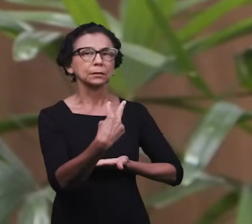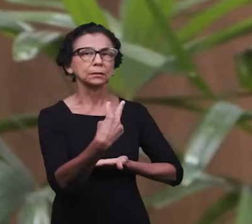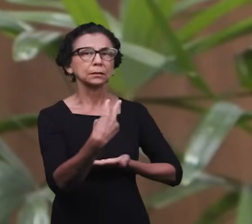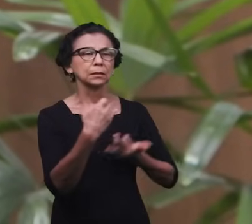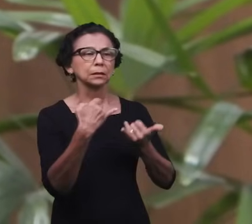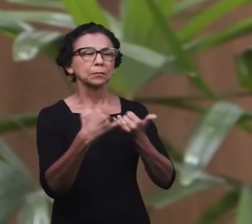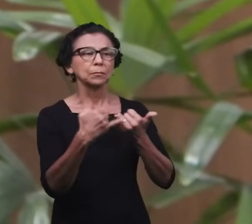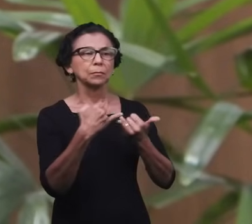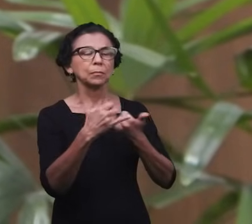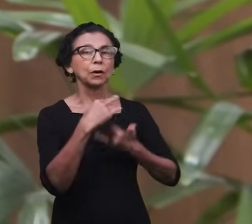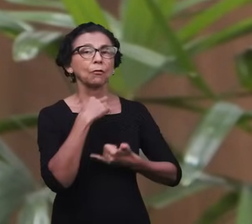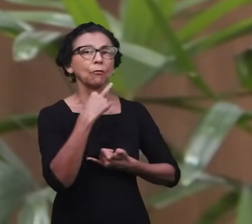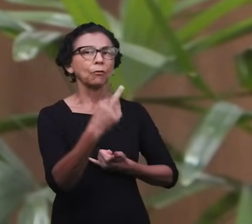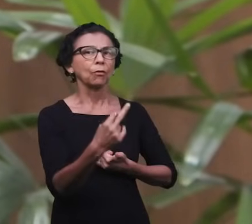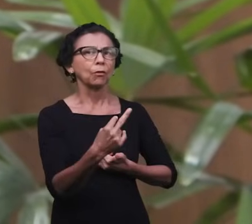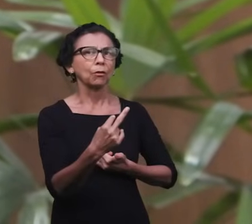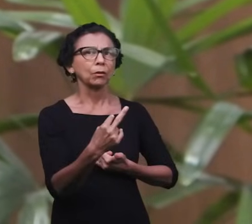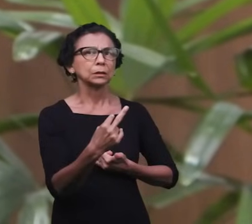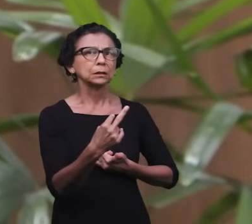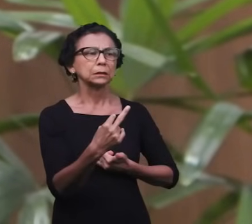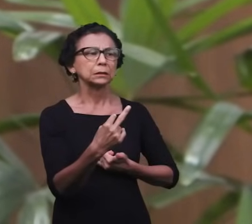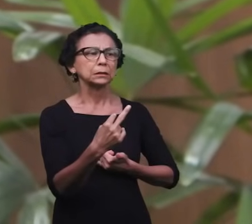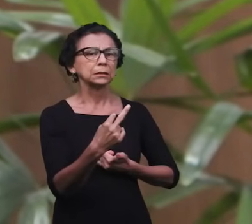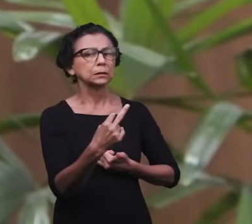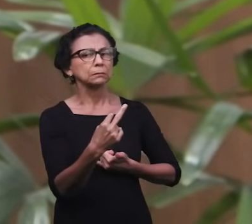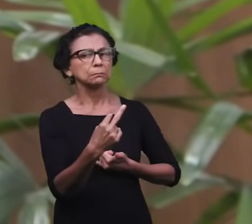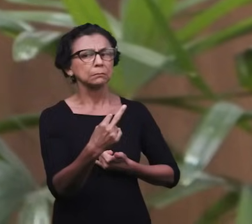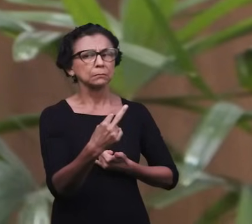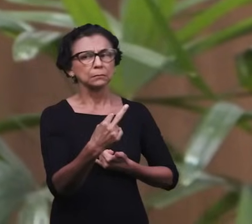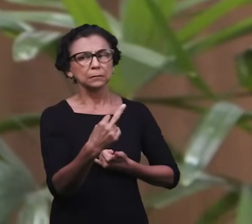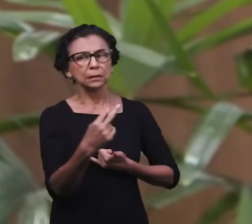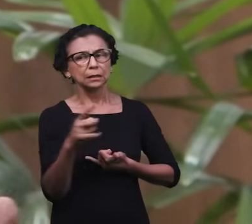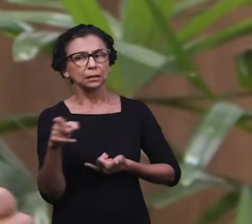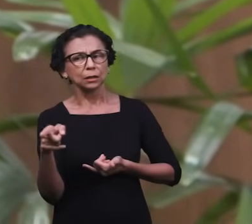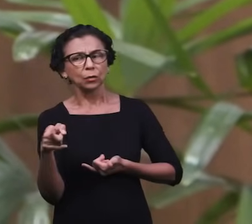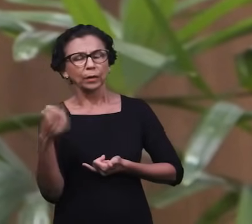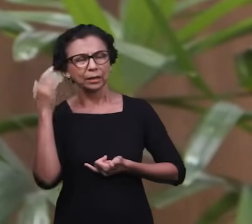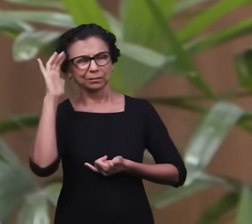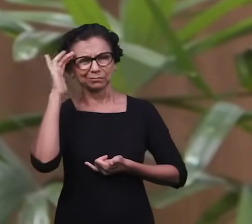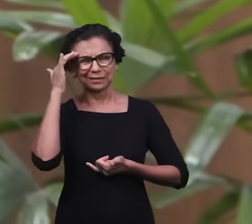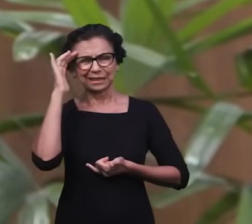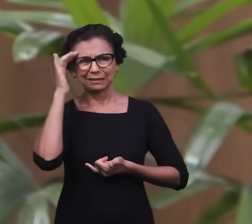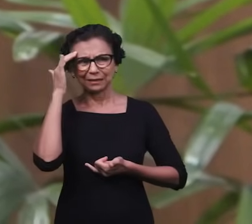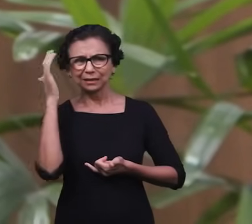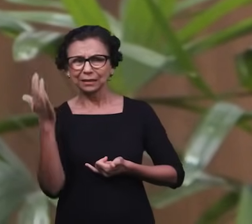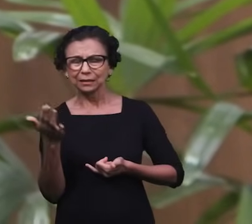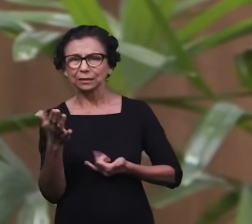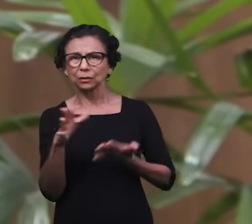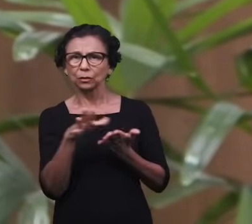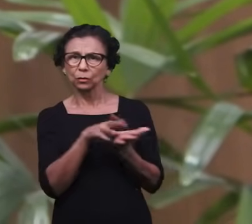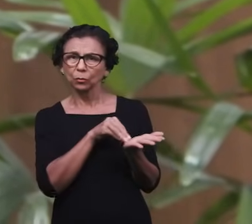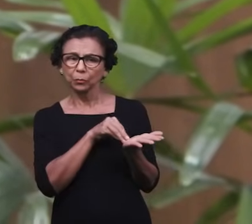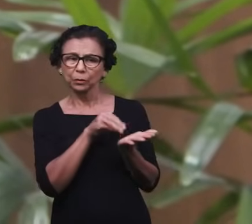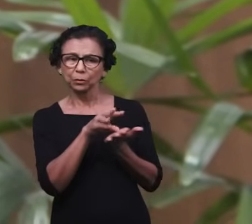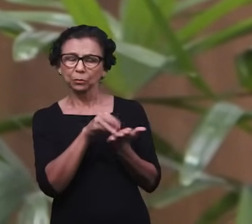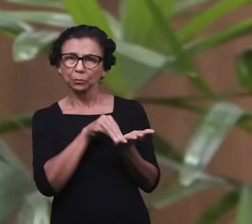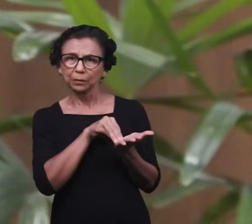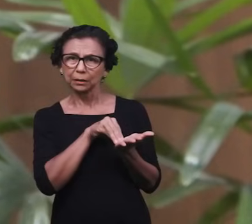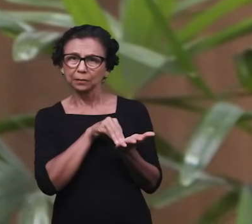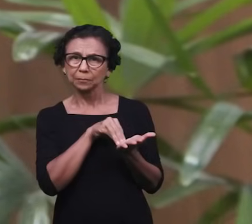dá para perceber, ela não está entendendo muito bem aonde vai isso, onde é colocado como uma ferramenta essa